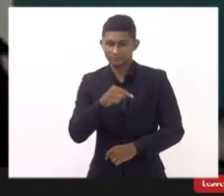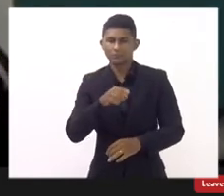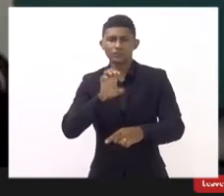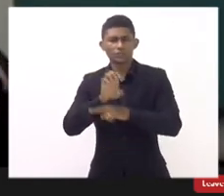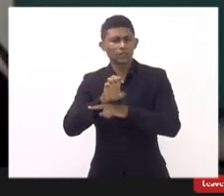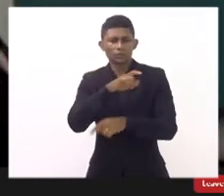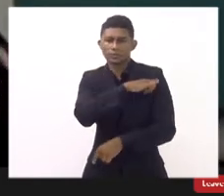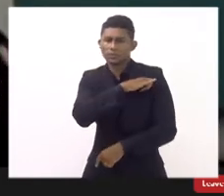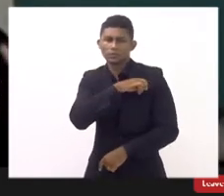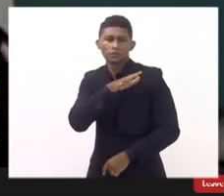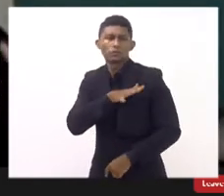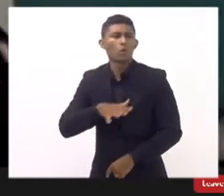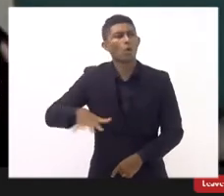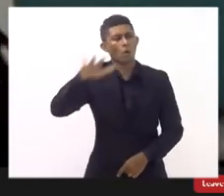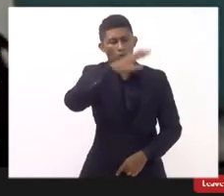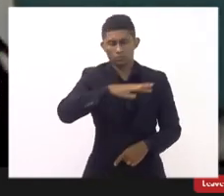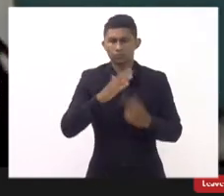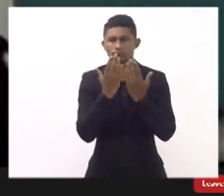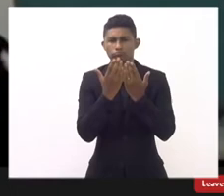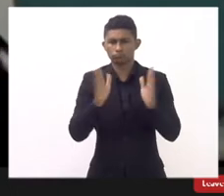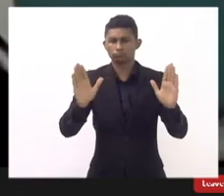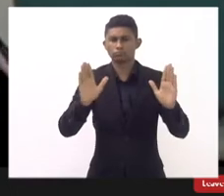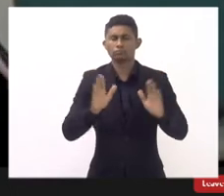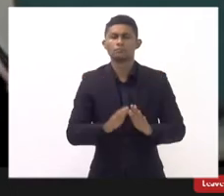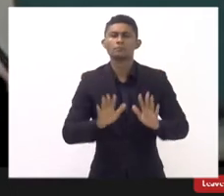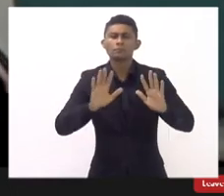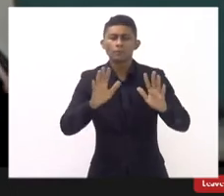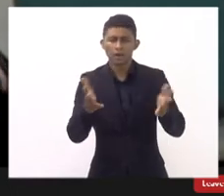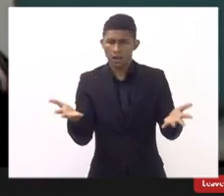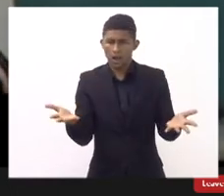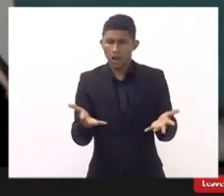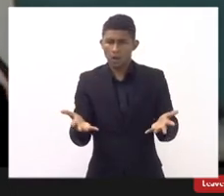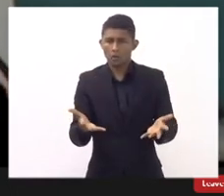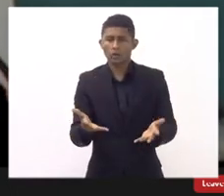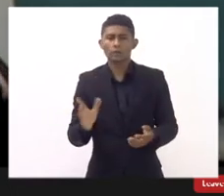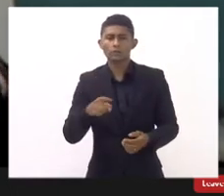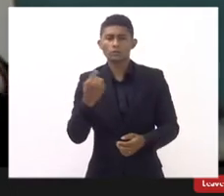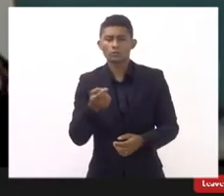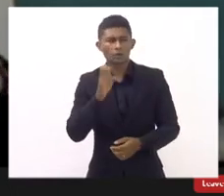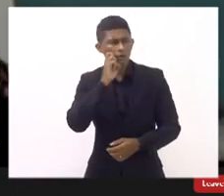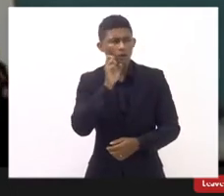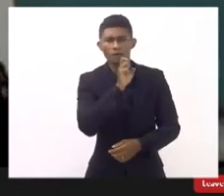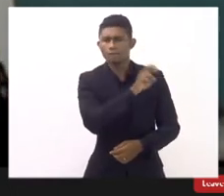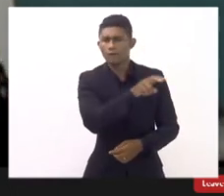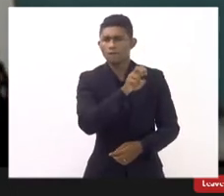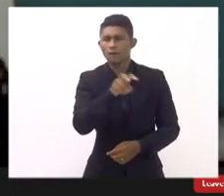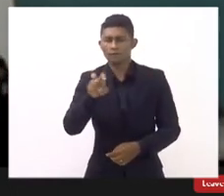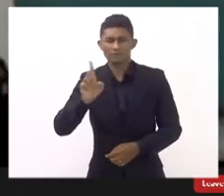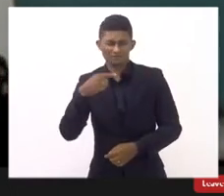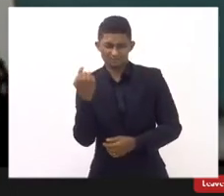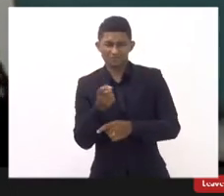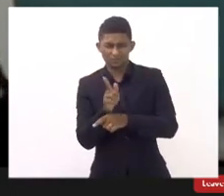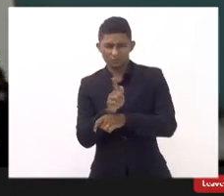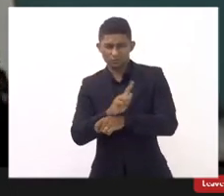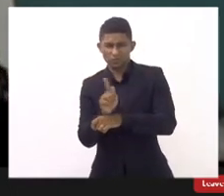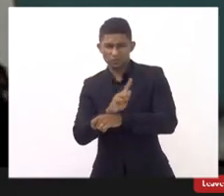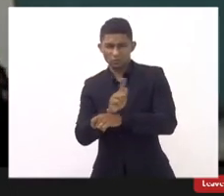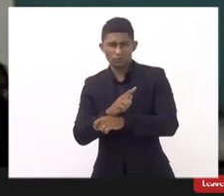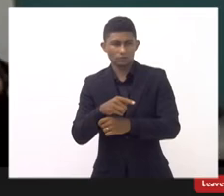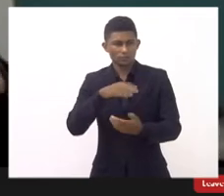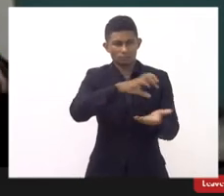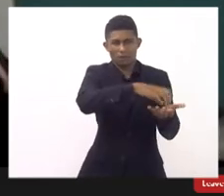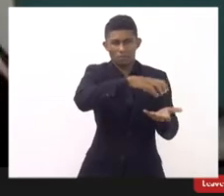de Janeiro. E qual é a realidade que a gente tem presenciado enquanto gestores nas várias unidades da rede